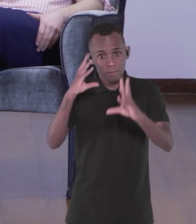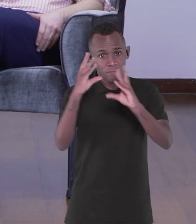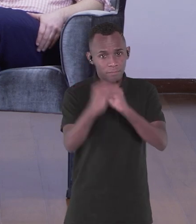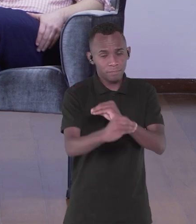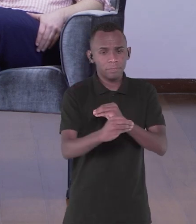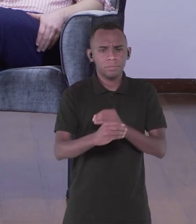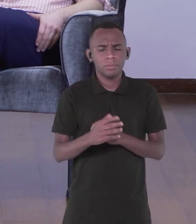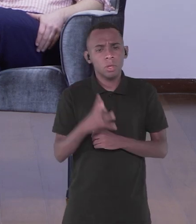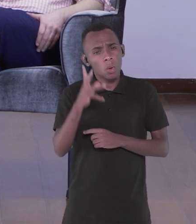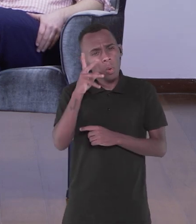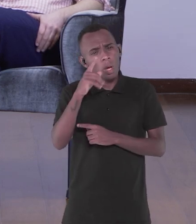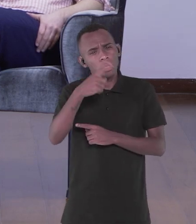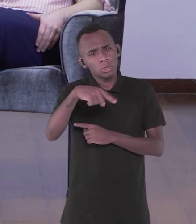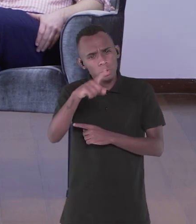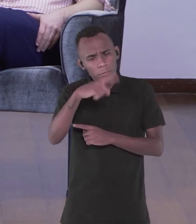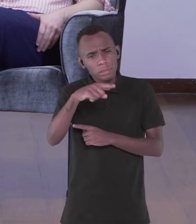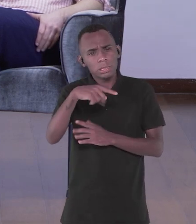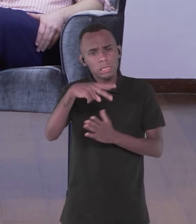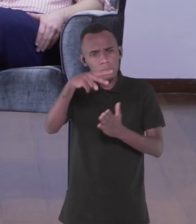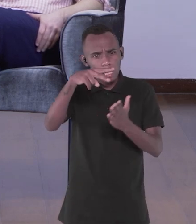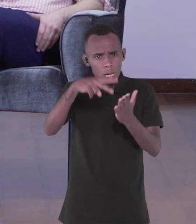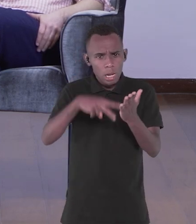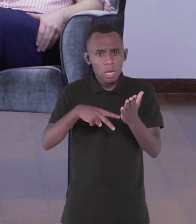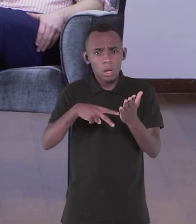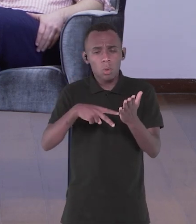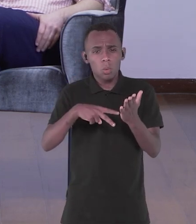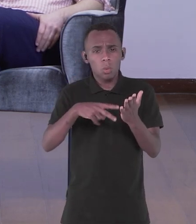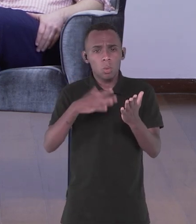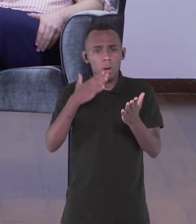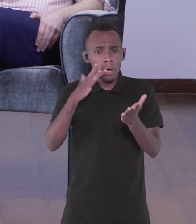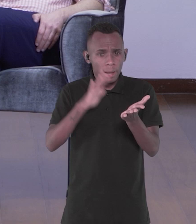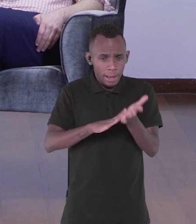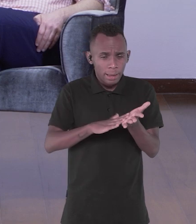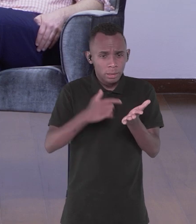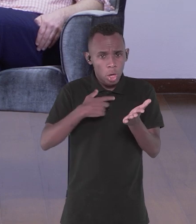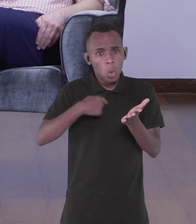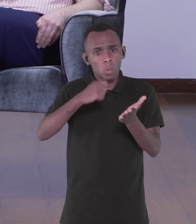ao deputado Arthur Duval. Isso.